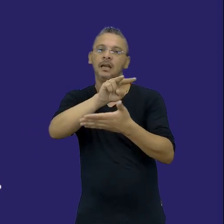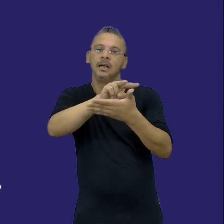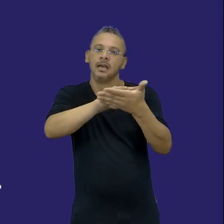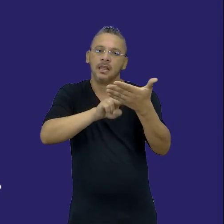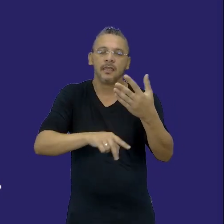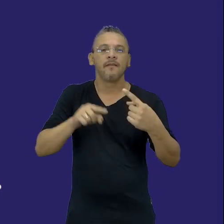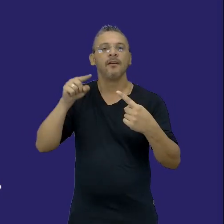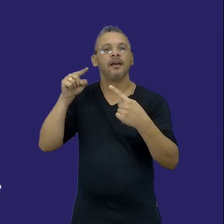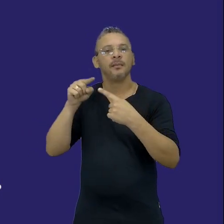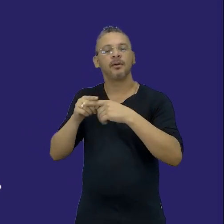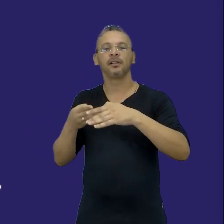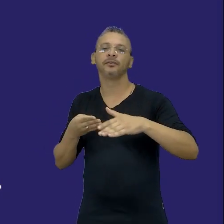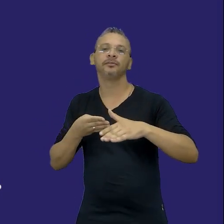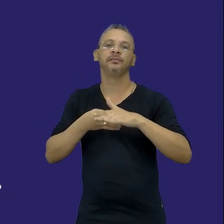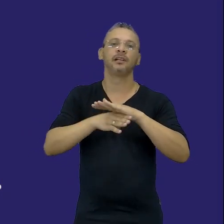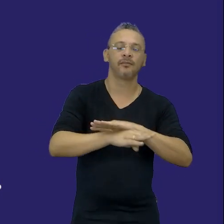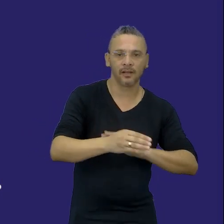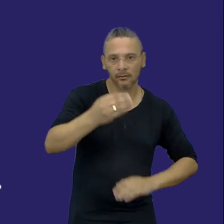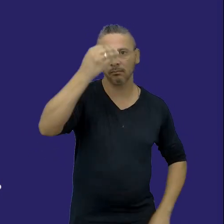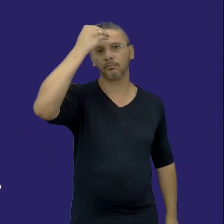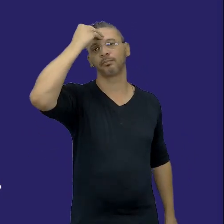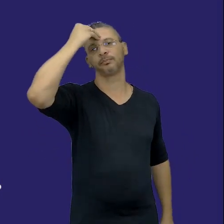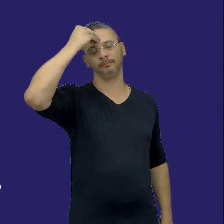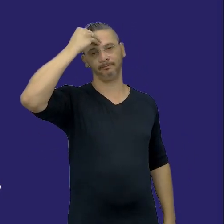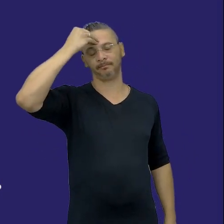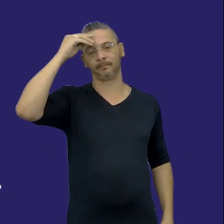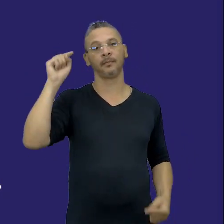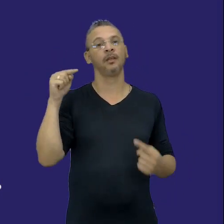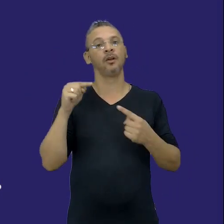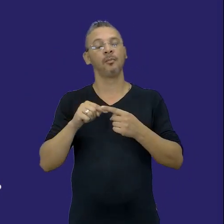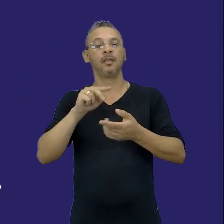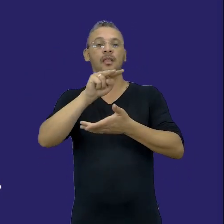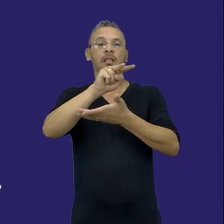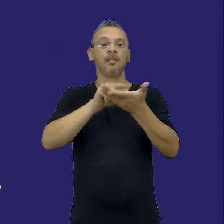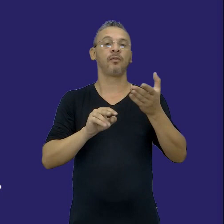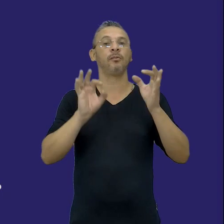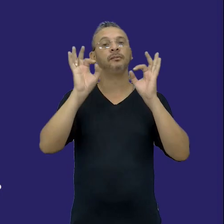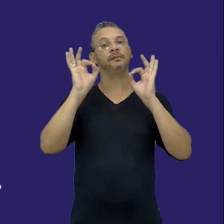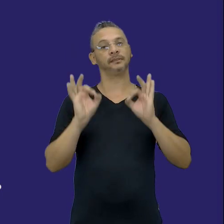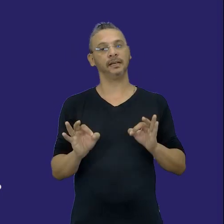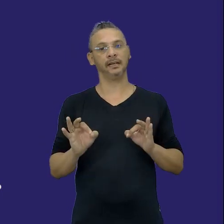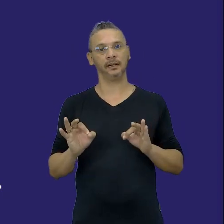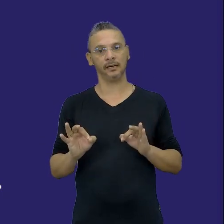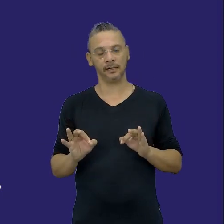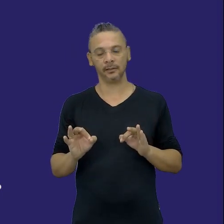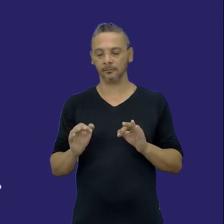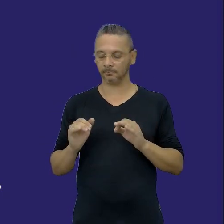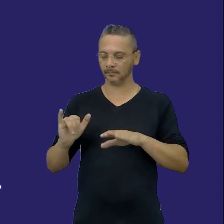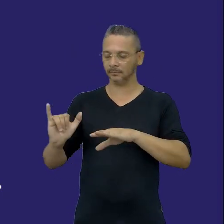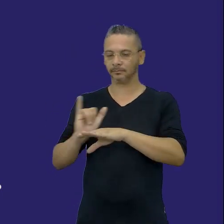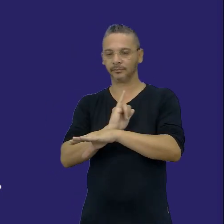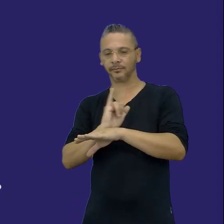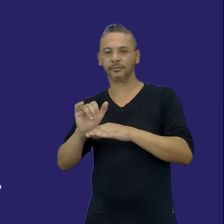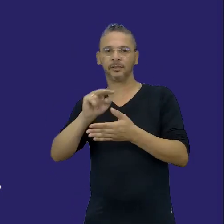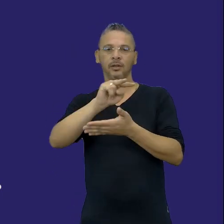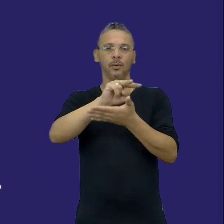de construção de significados, envolvendo um leitor ativo que constrói as suas estratégias de